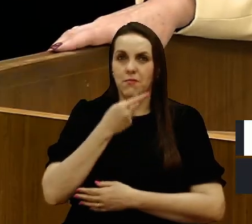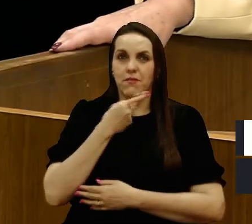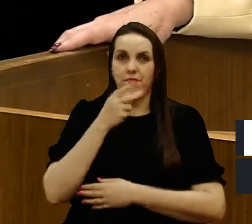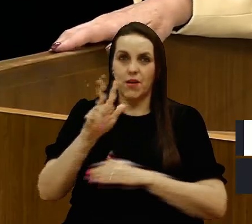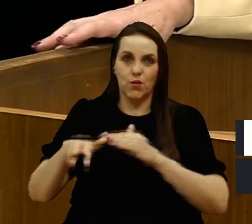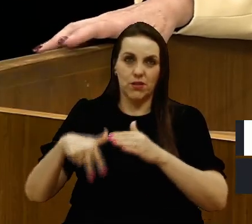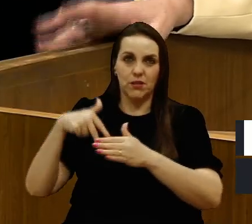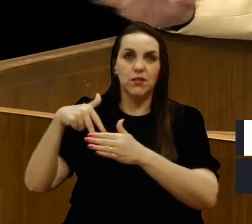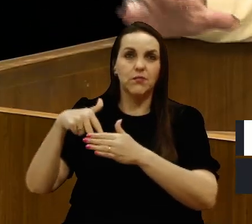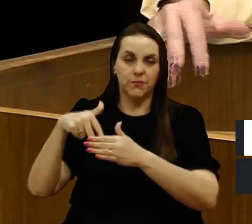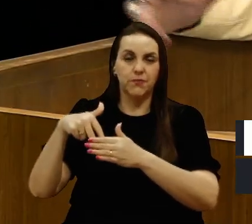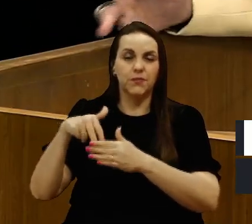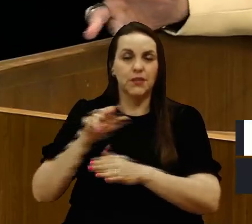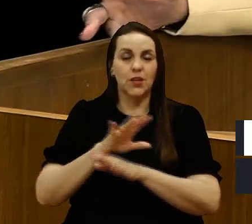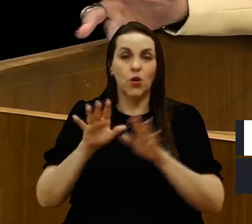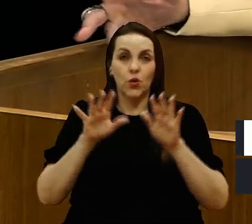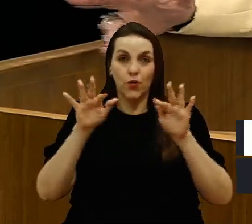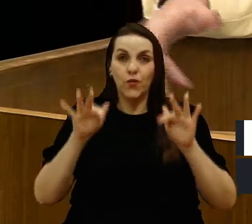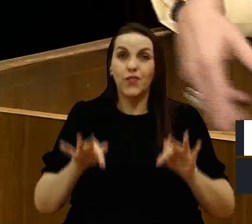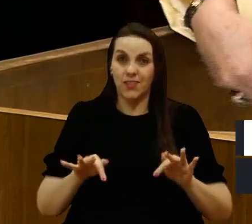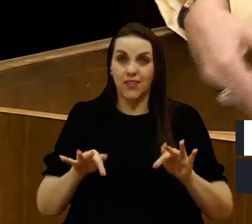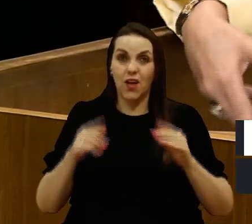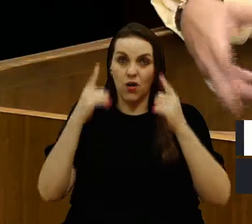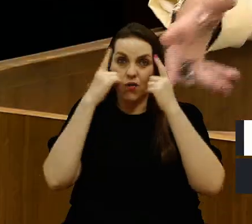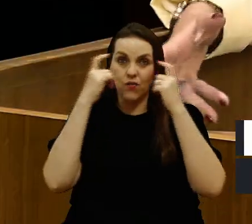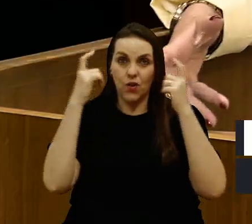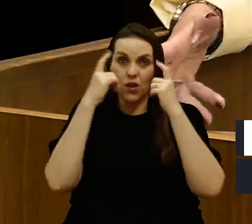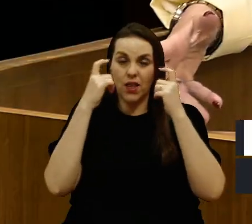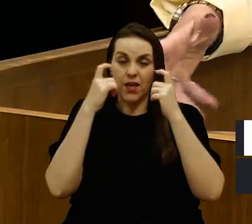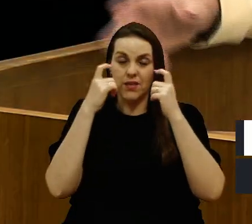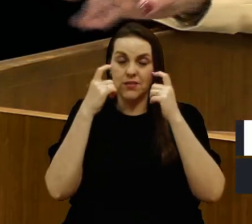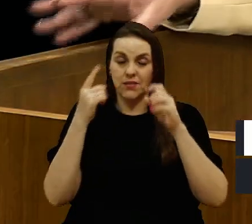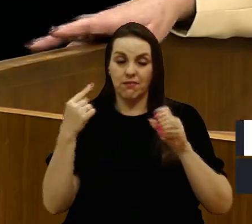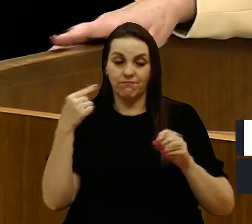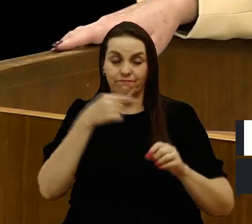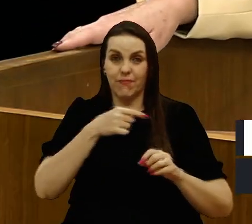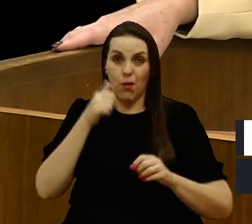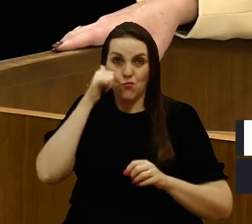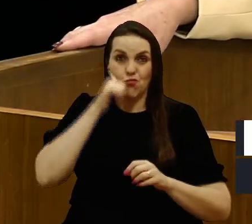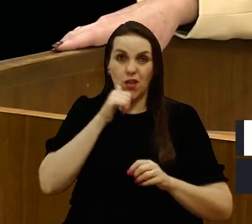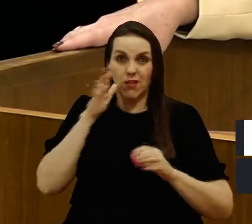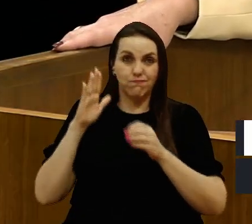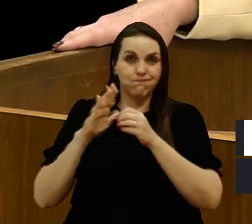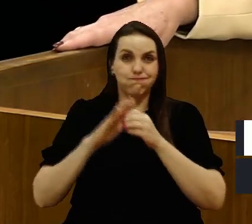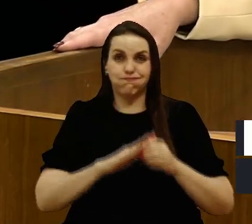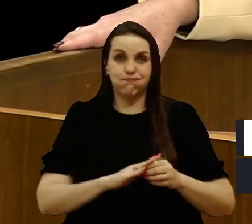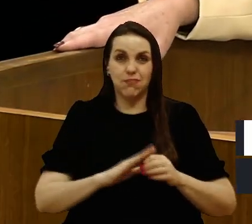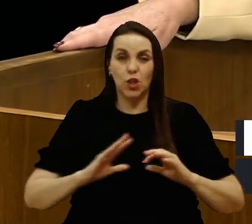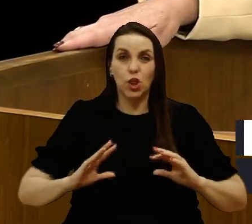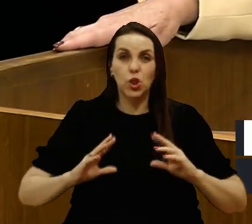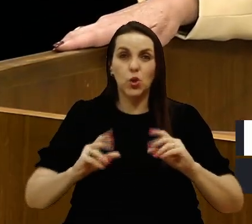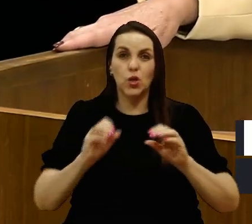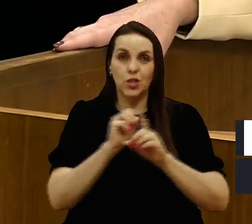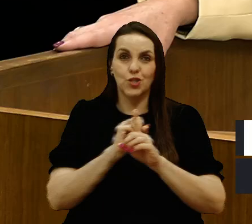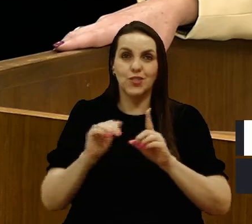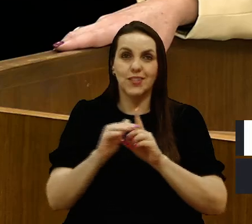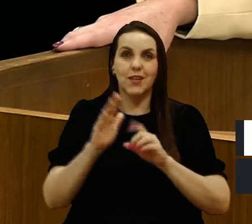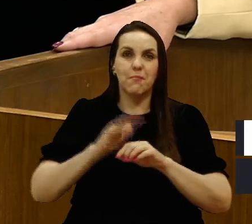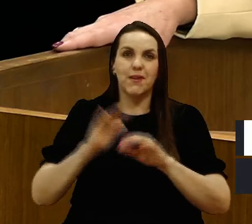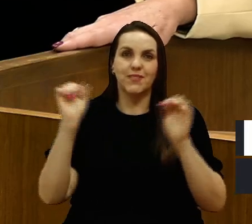tribuna, que quando acabar a violência sobre as mulheres, toda a sociedade vai ser mais